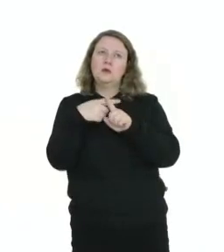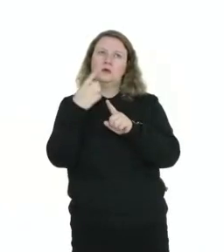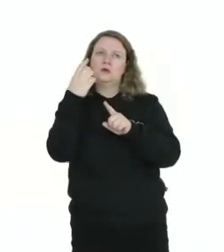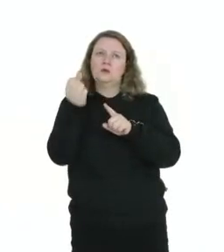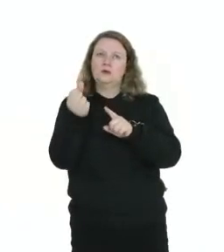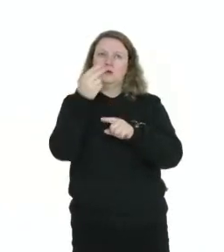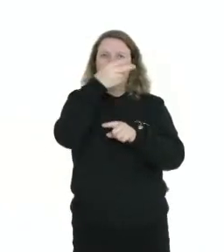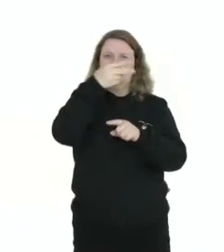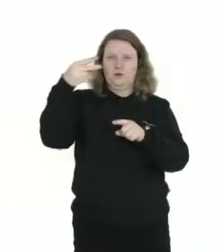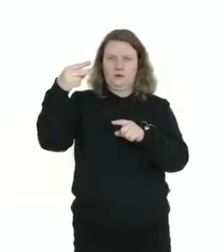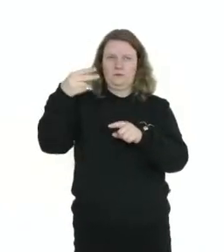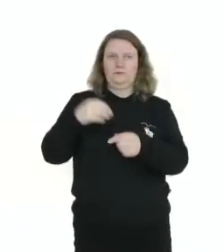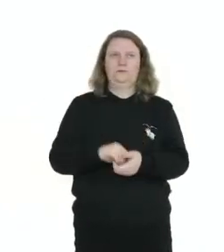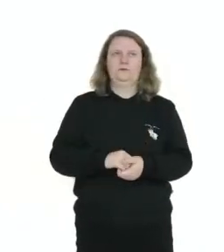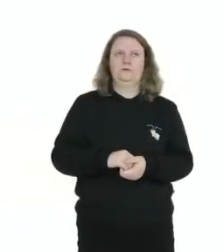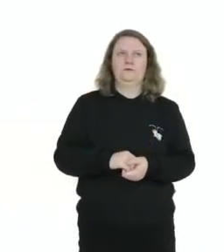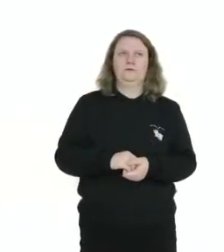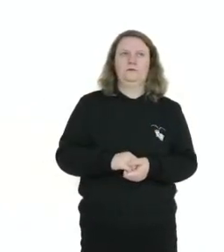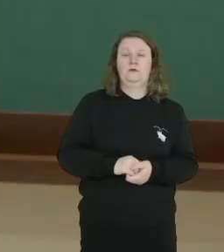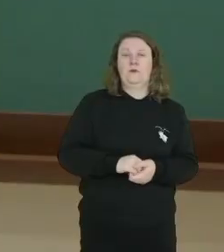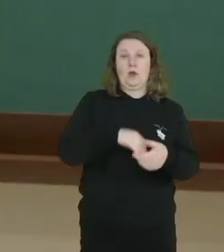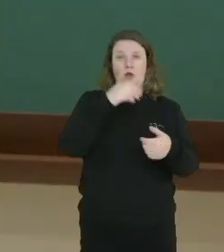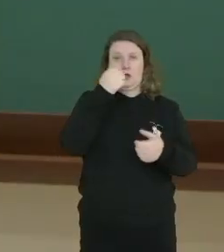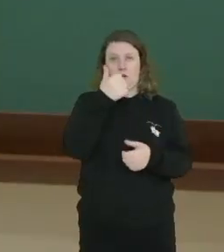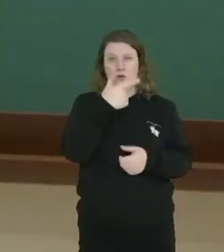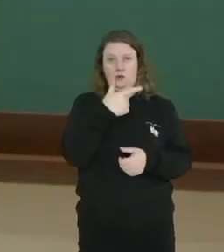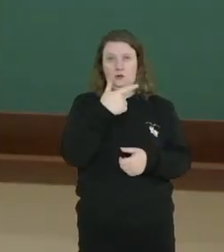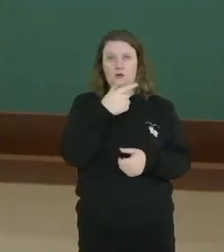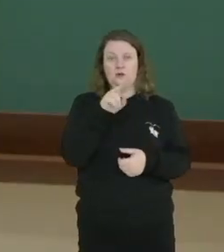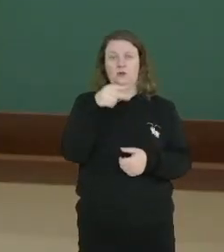quadrado, 144. 16 ao quadrado,